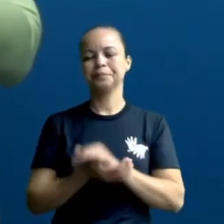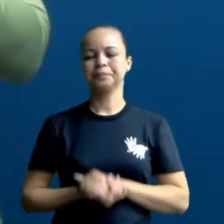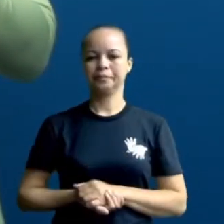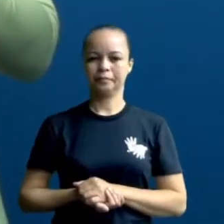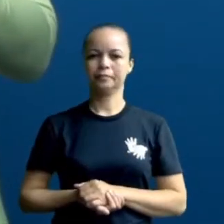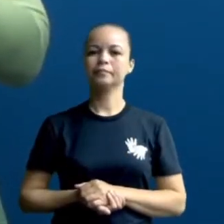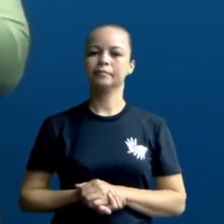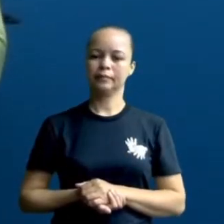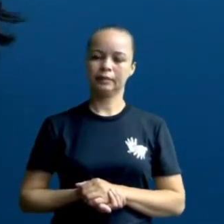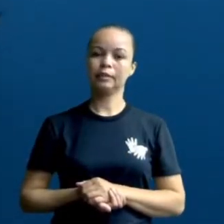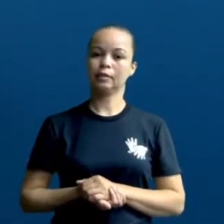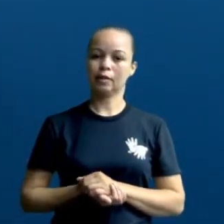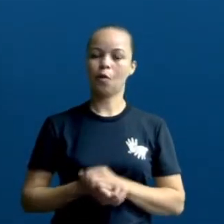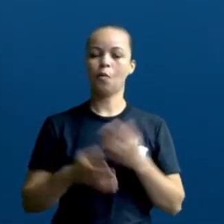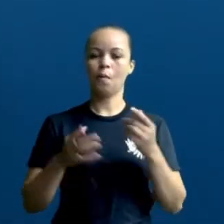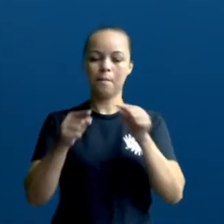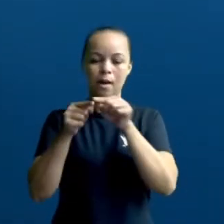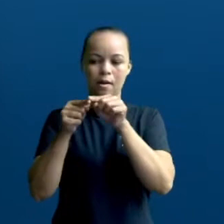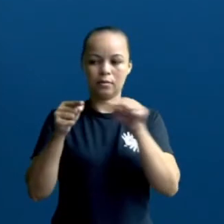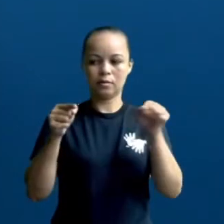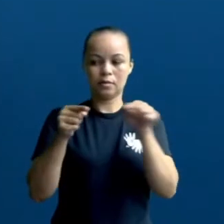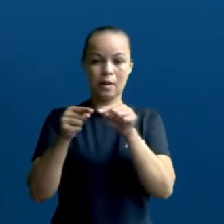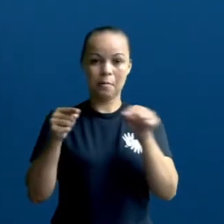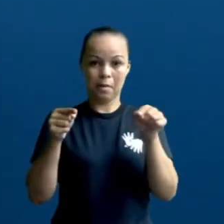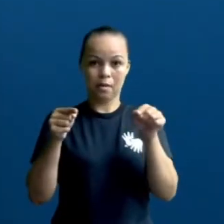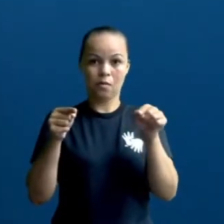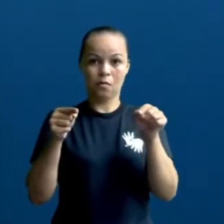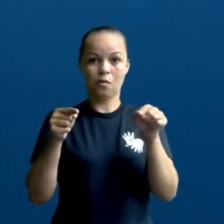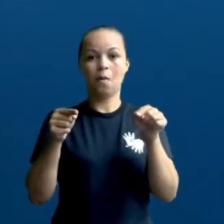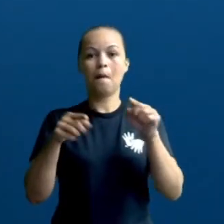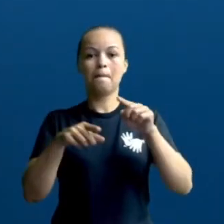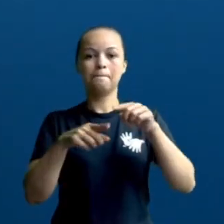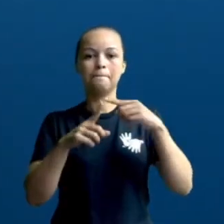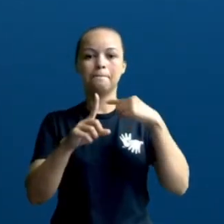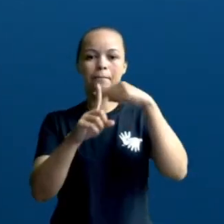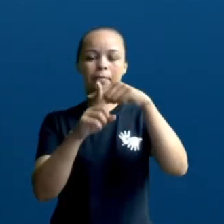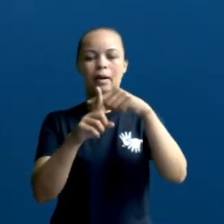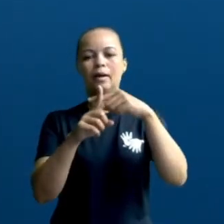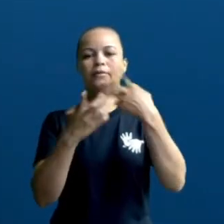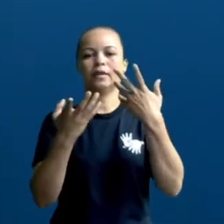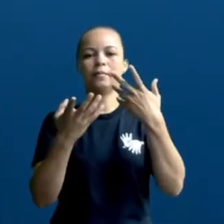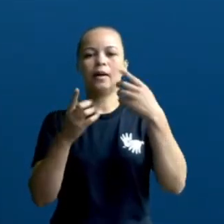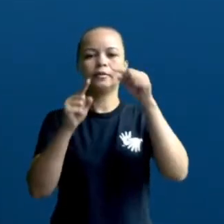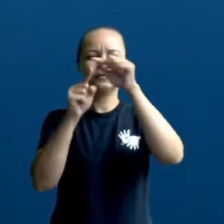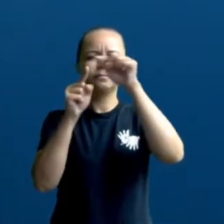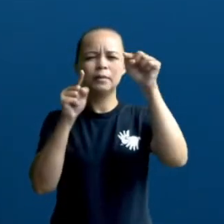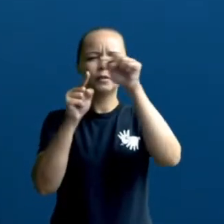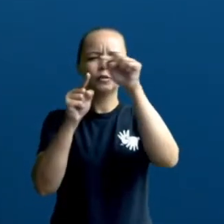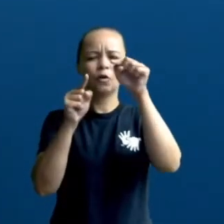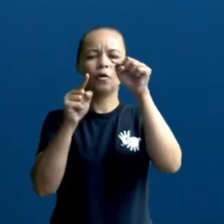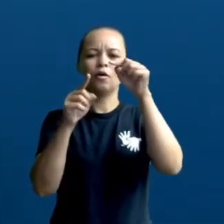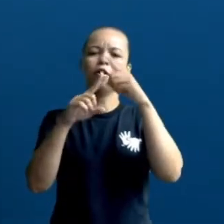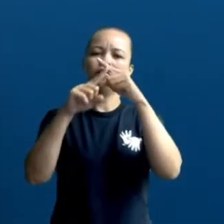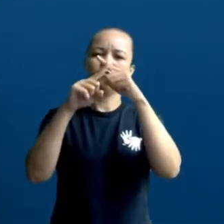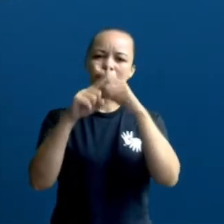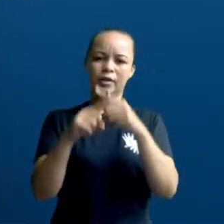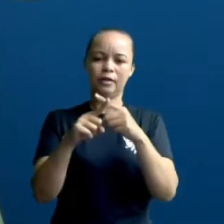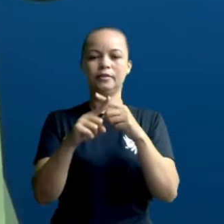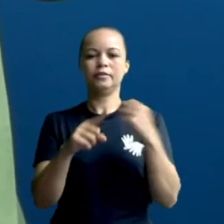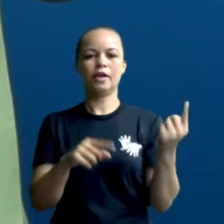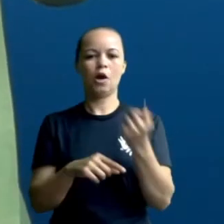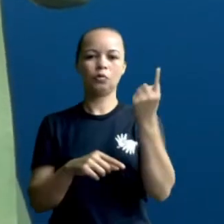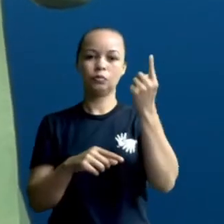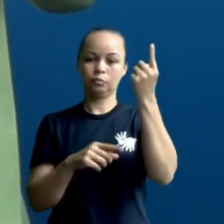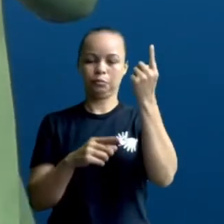Então, base maior, olha ela aqui, mais a base menor, vezes a altura e no